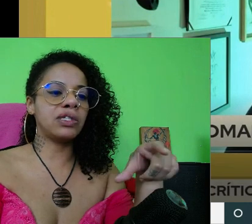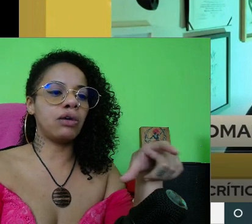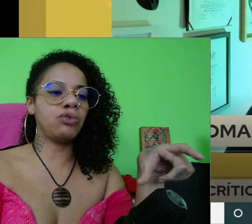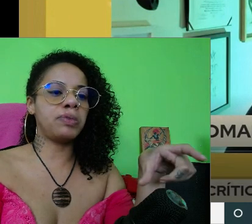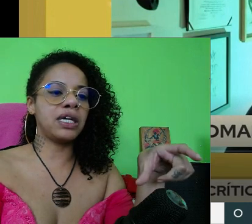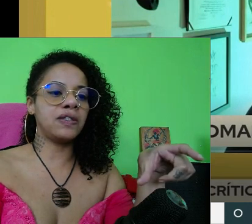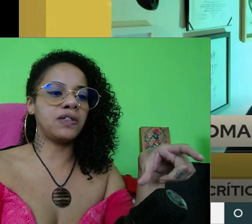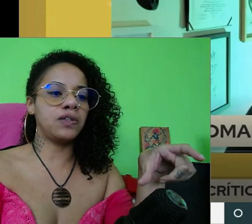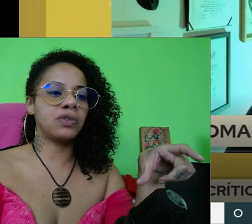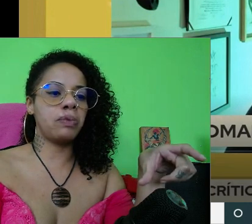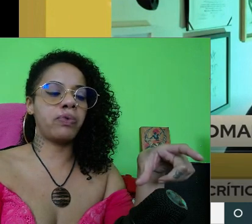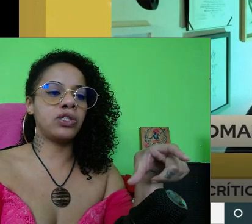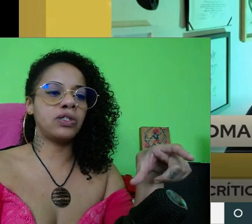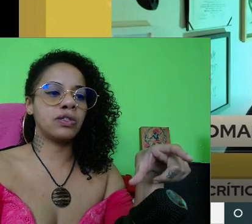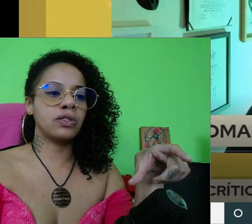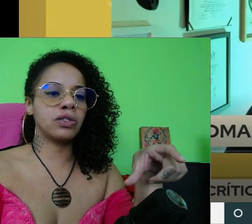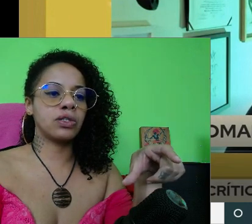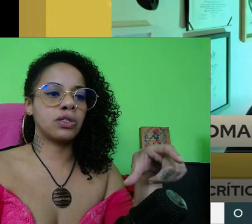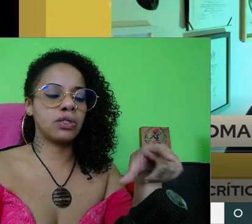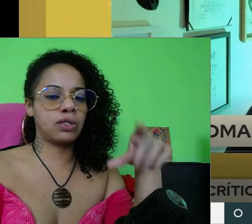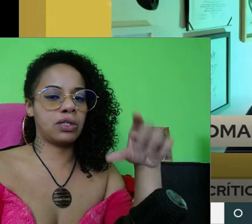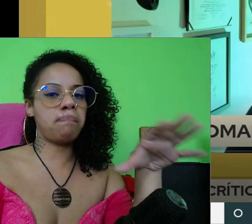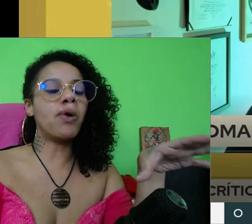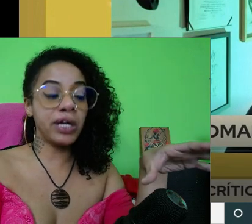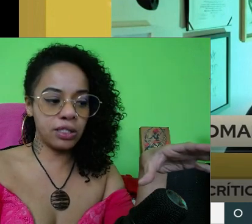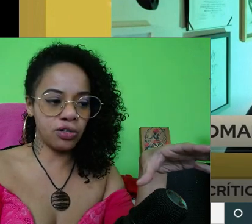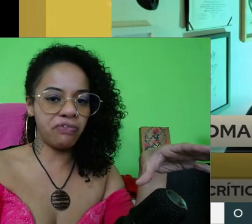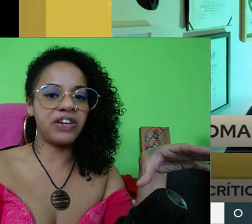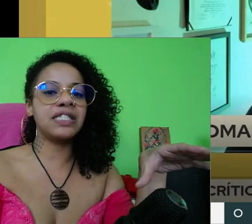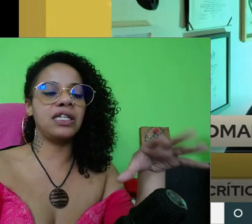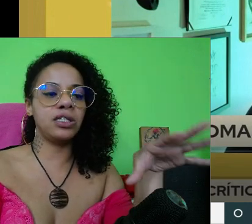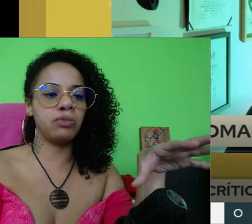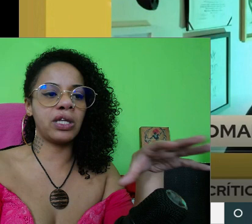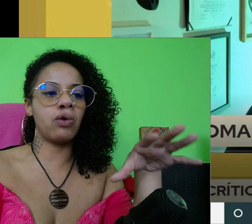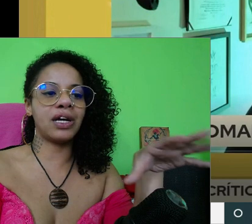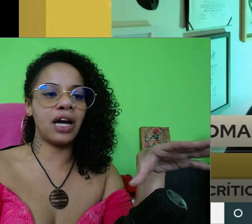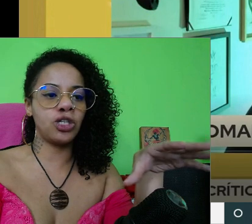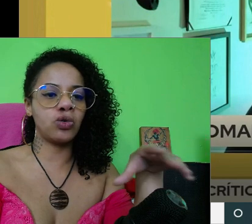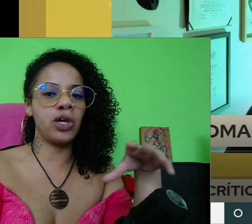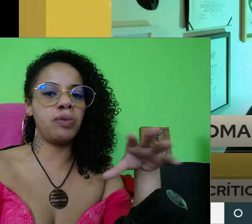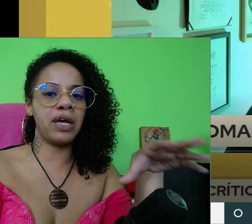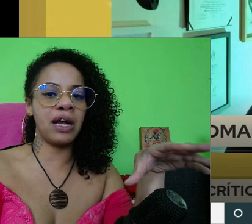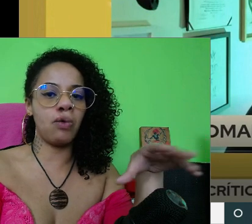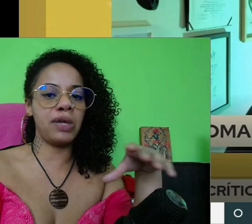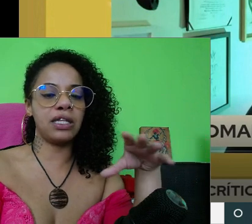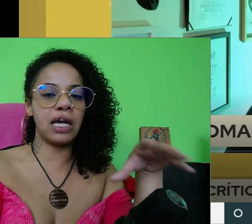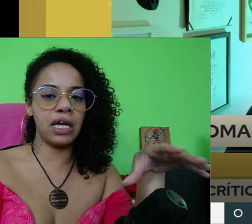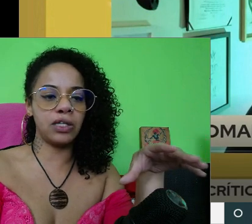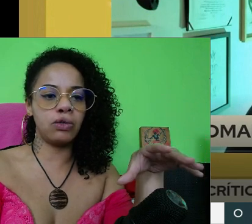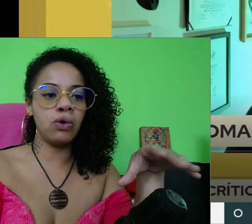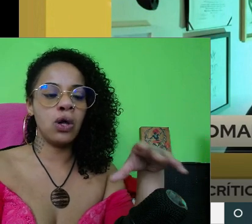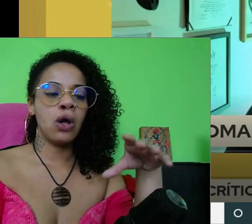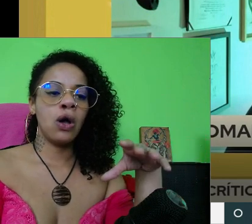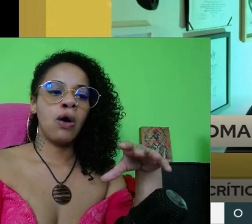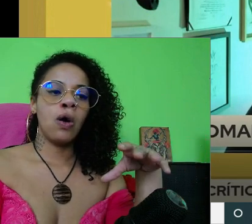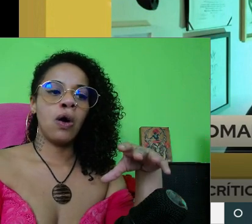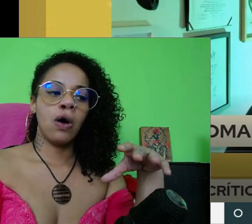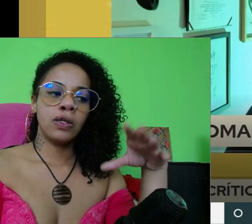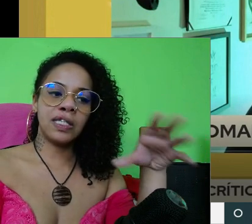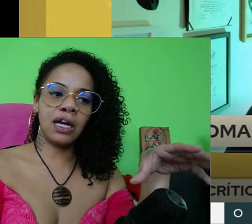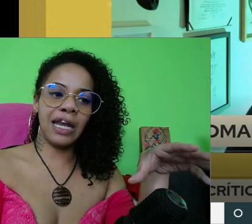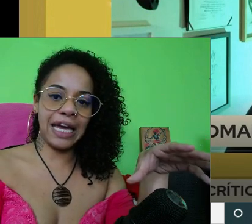reconstrução do Brasil depois depois de um fascismo teocrático neoliberal militar